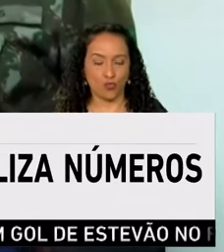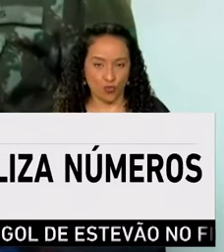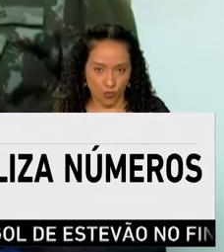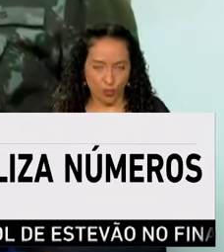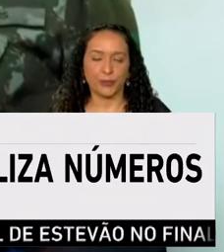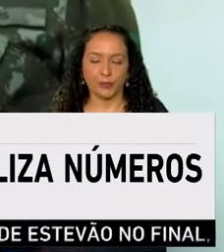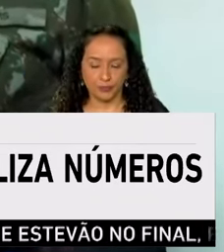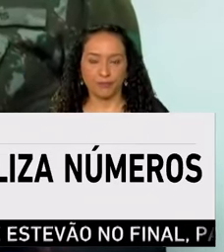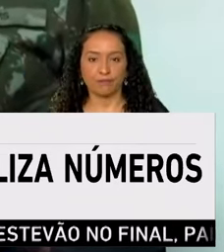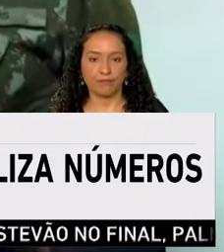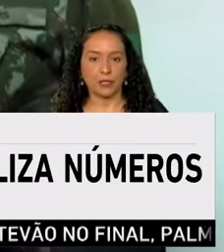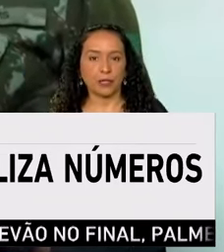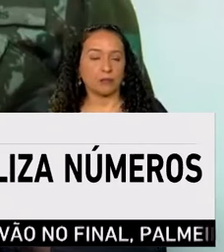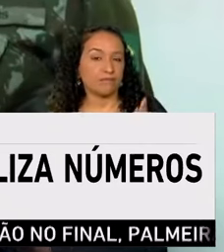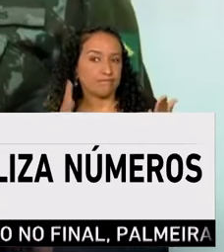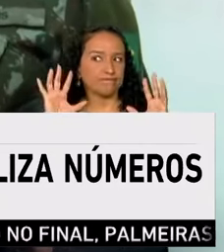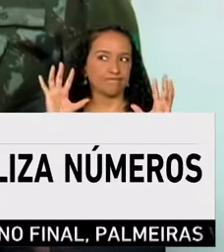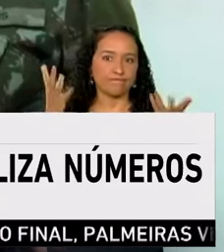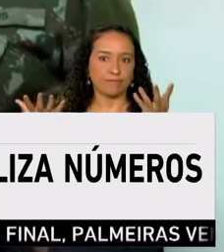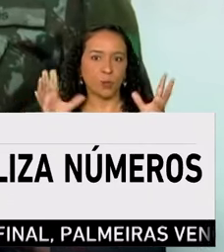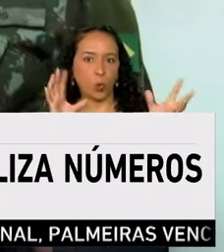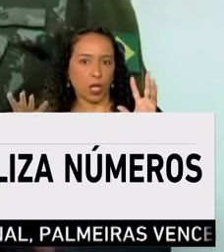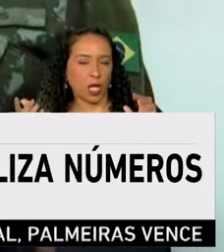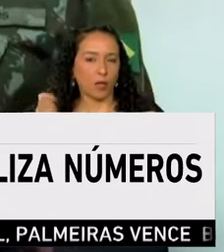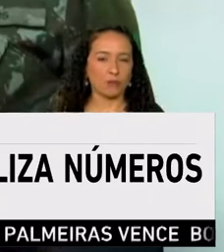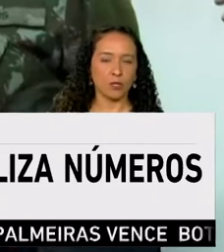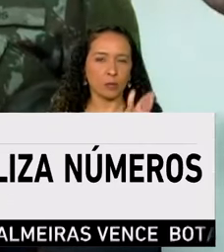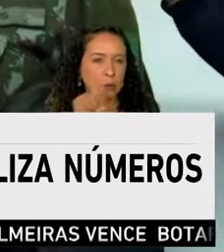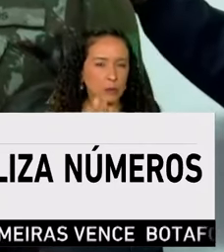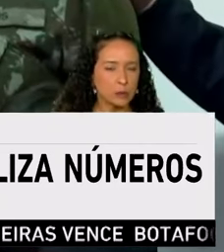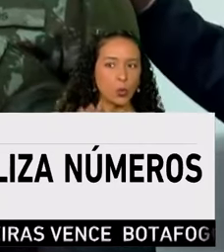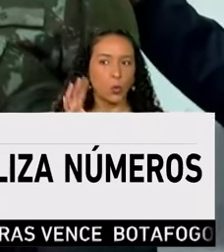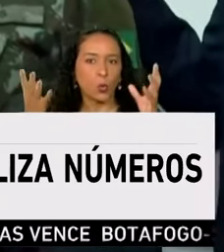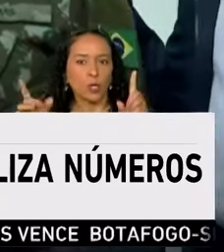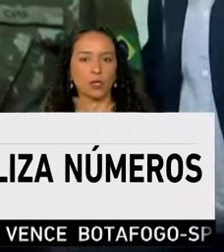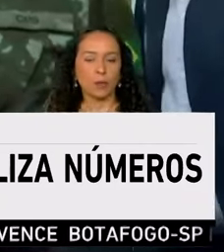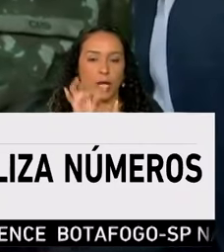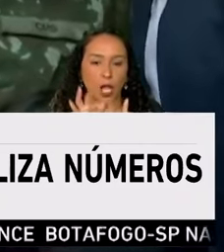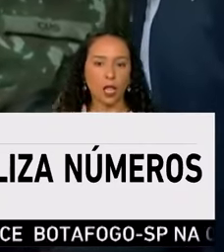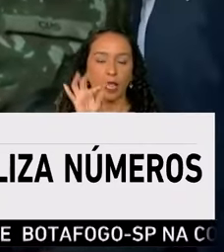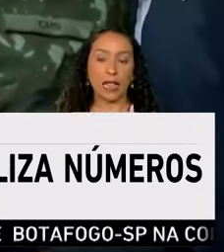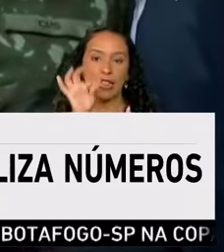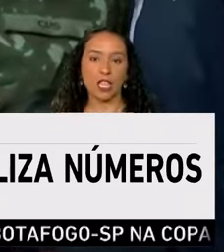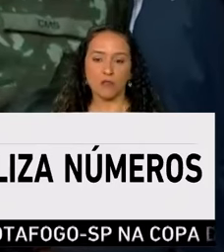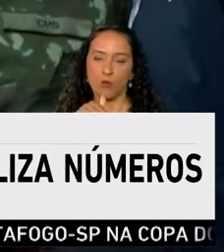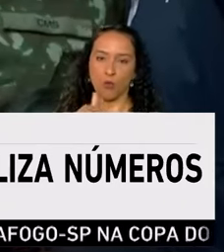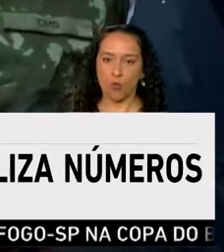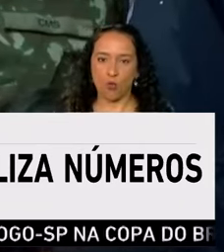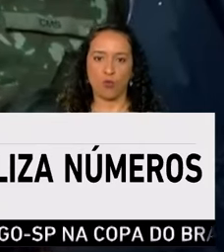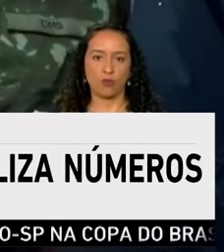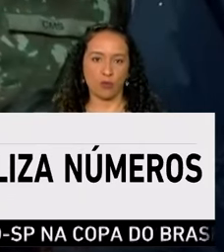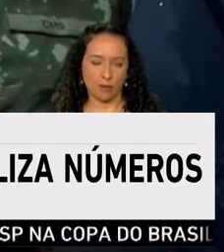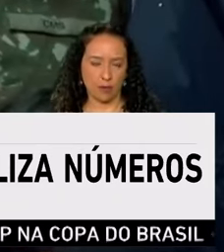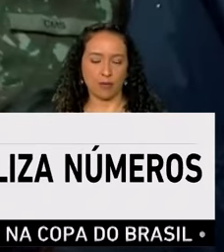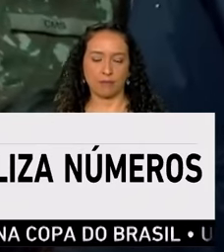momento. Então, a previsão do tempo é essa e a gente está monitorando a meteorologia, assim como os níveis do rio, para a